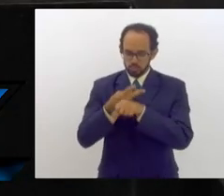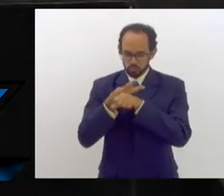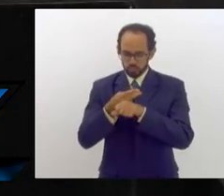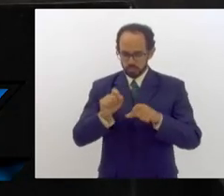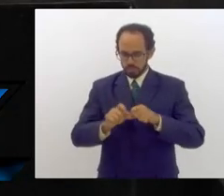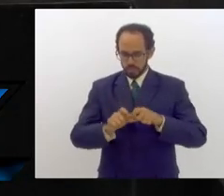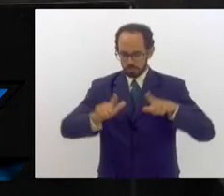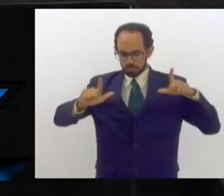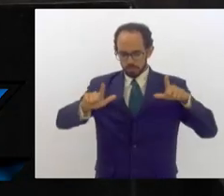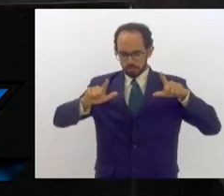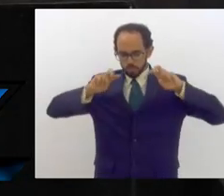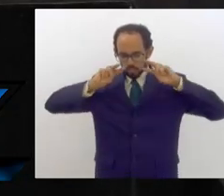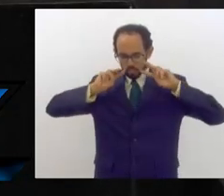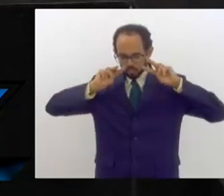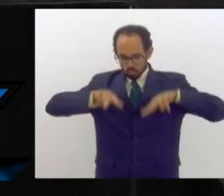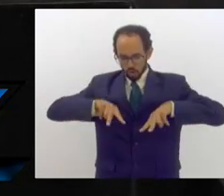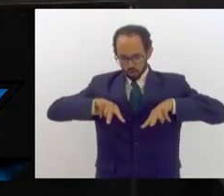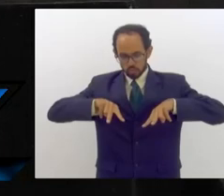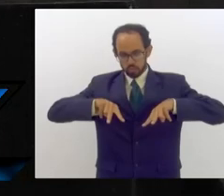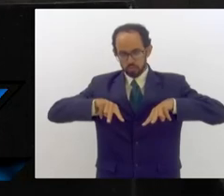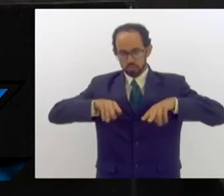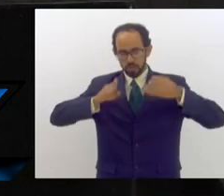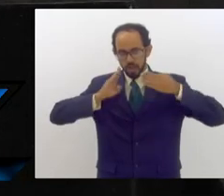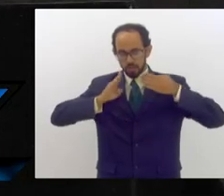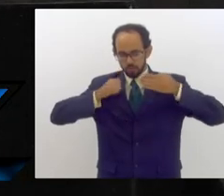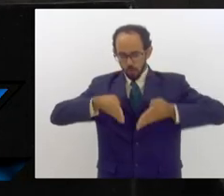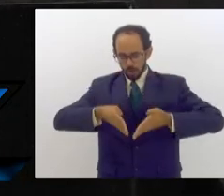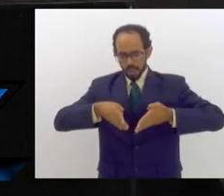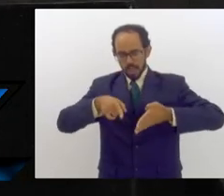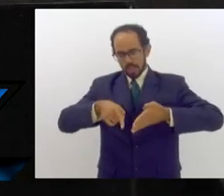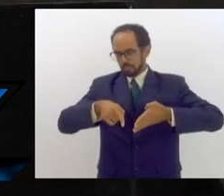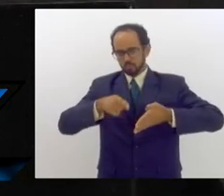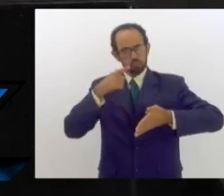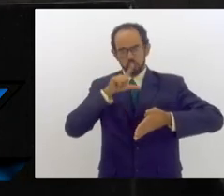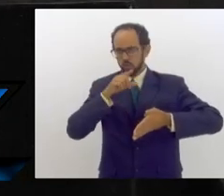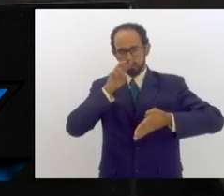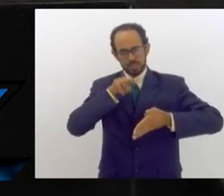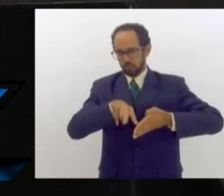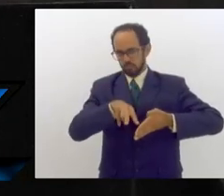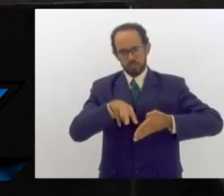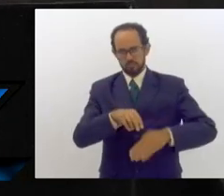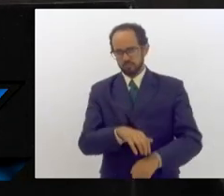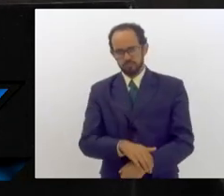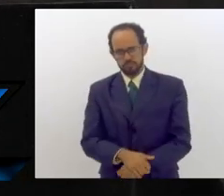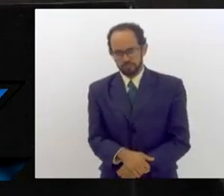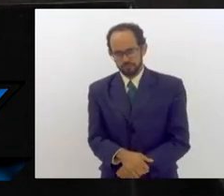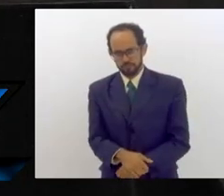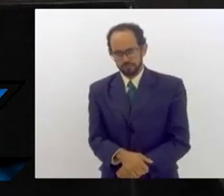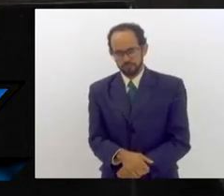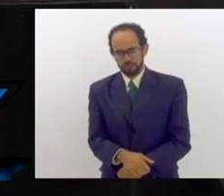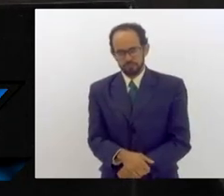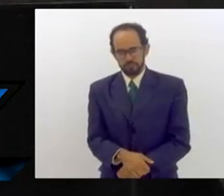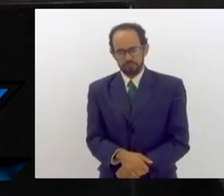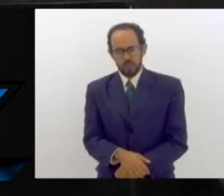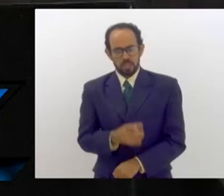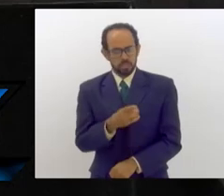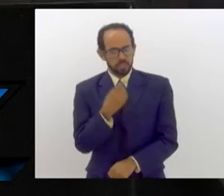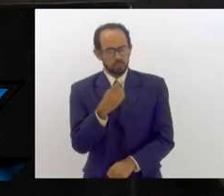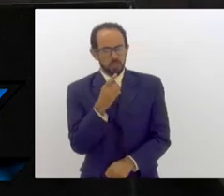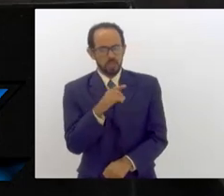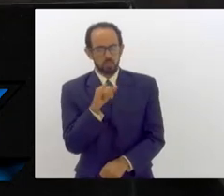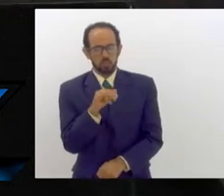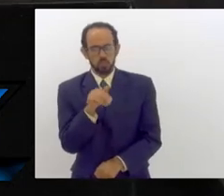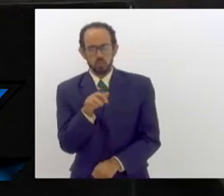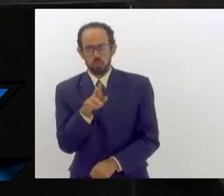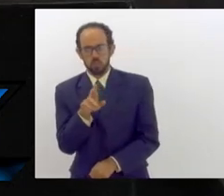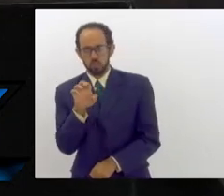deputados que aqui me acompanham ainda não conseguem enxergar Deputado Yuri Deputado